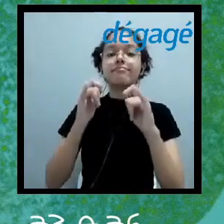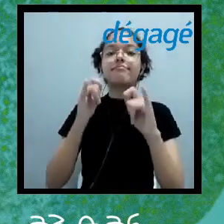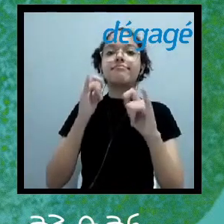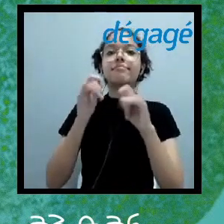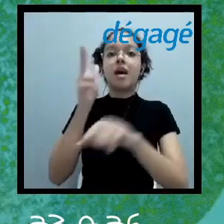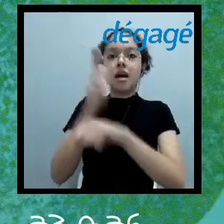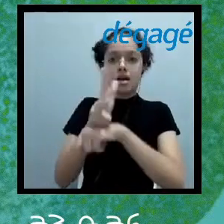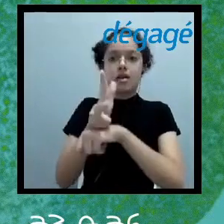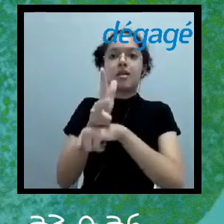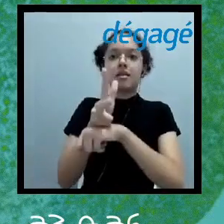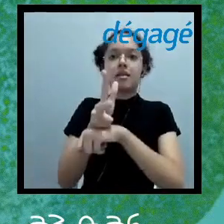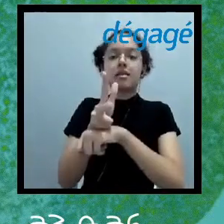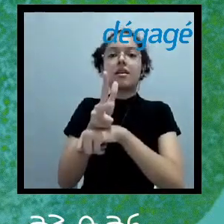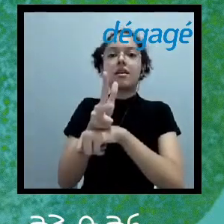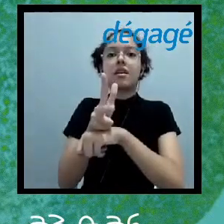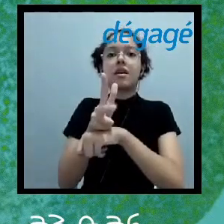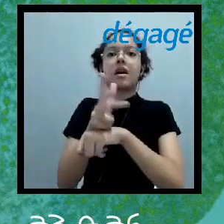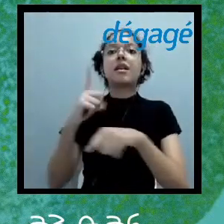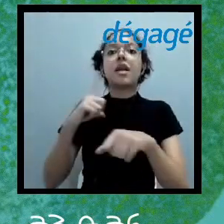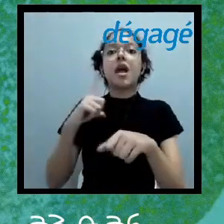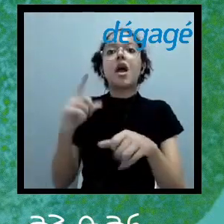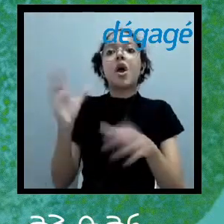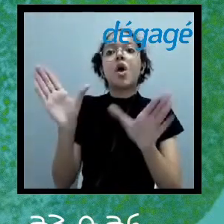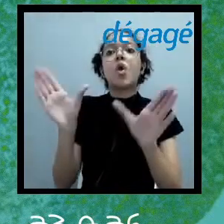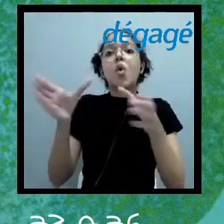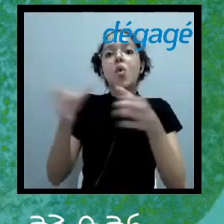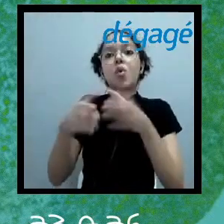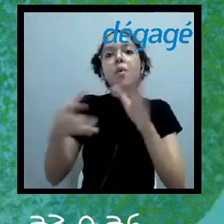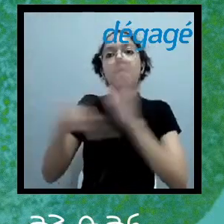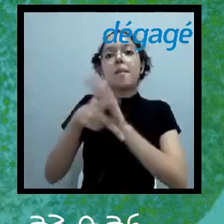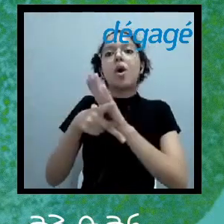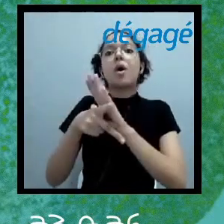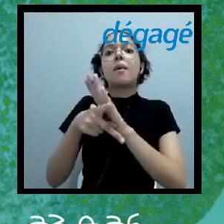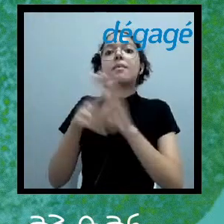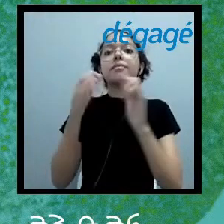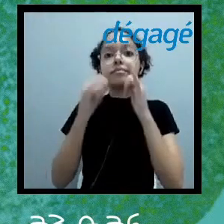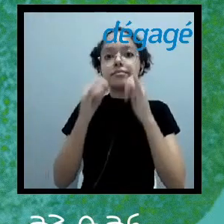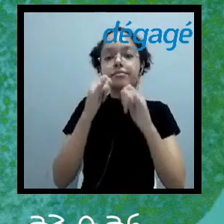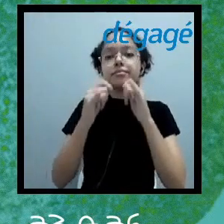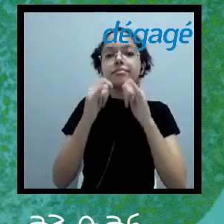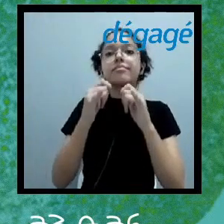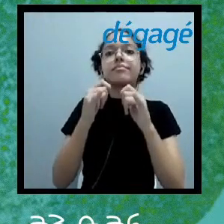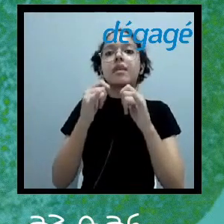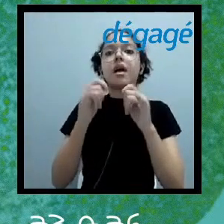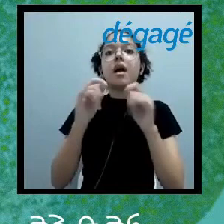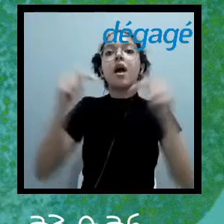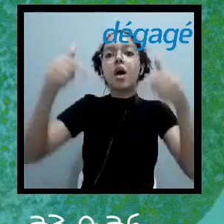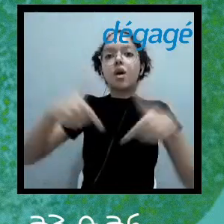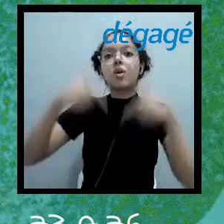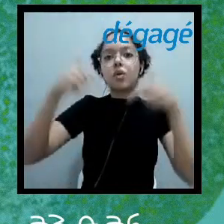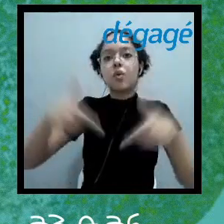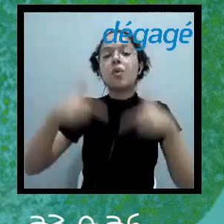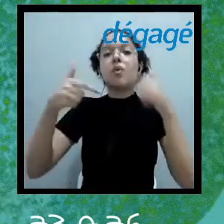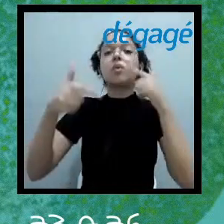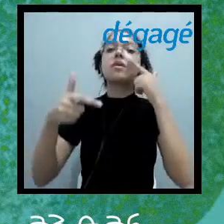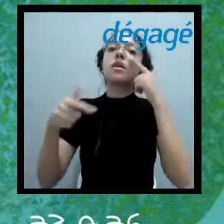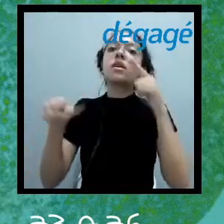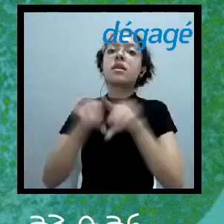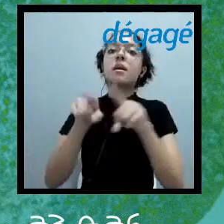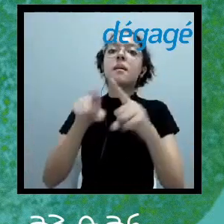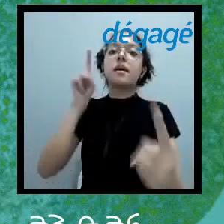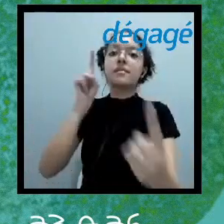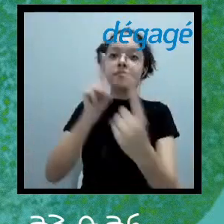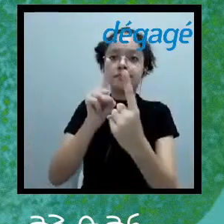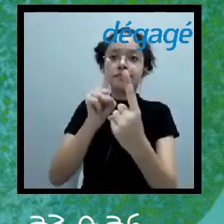continua acontecendo e que elas defendem. Que continue acontecendo, e os atendimentos com os participantes, que